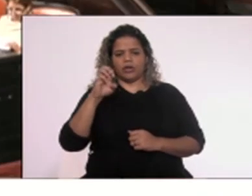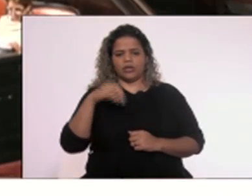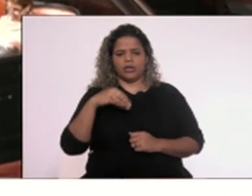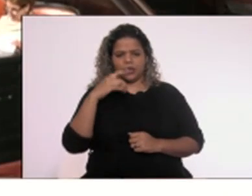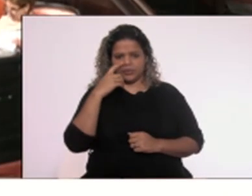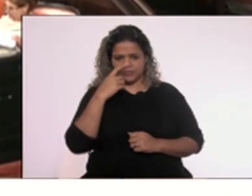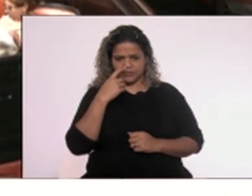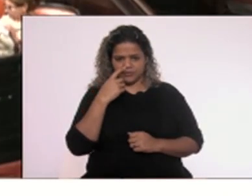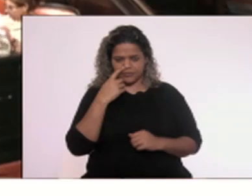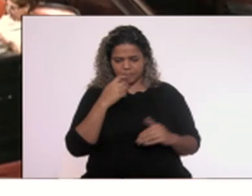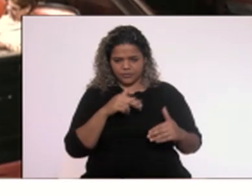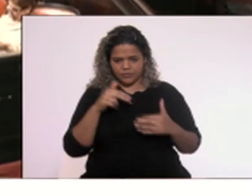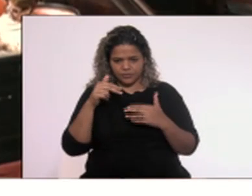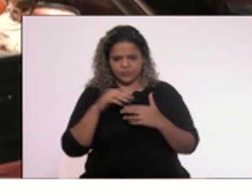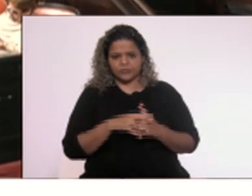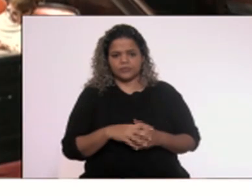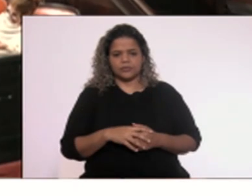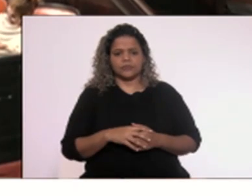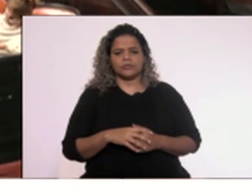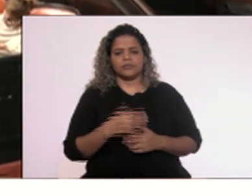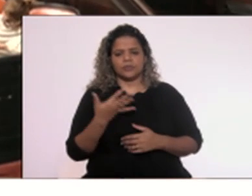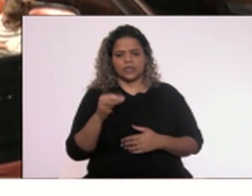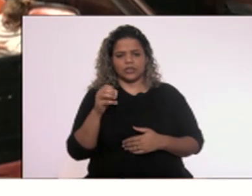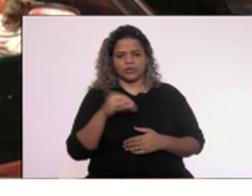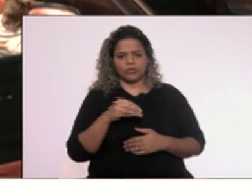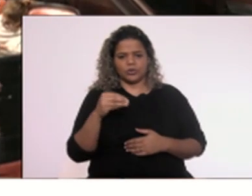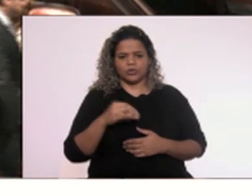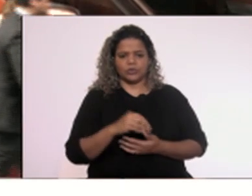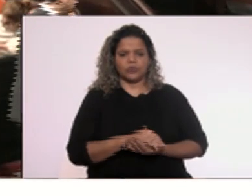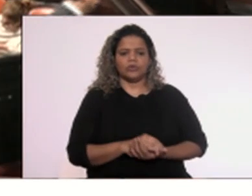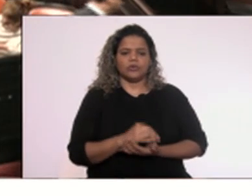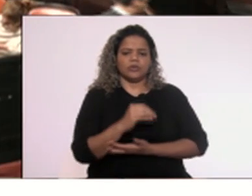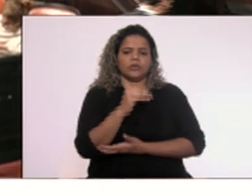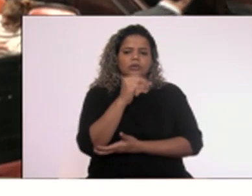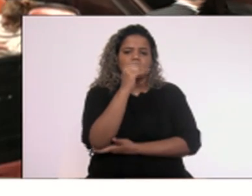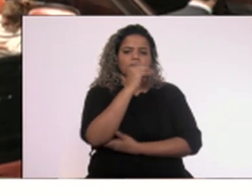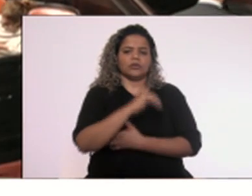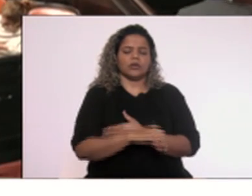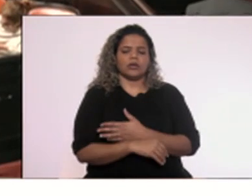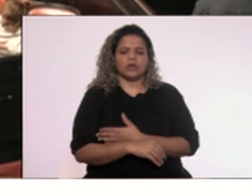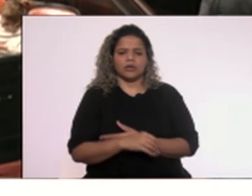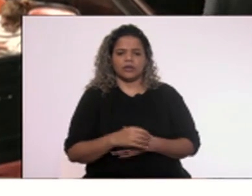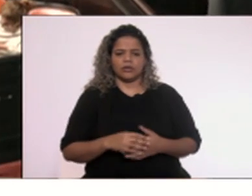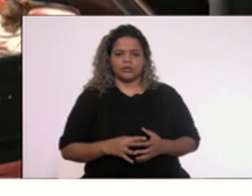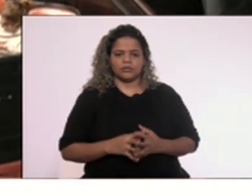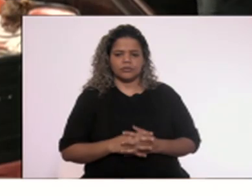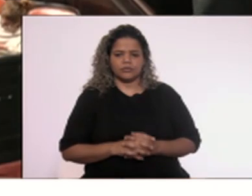O senhor dispõe 10 minutos de tempo regimental.